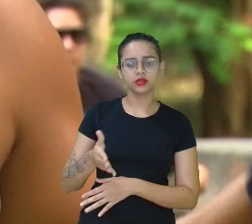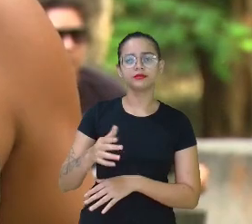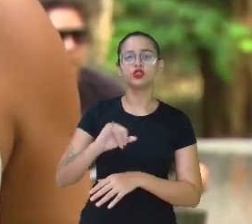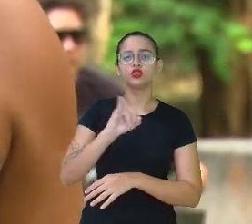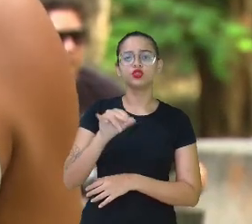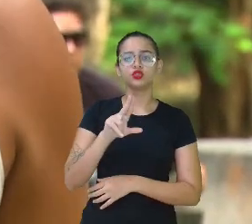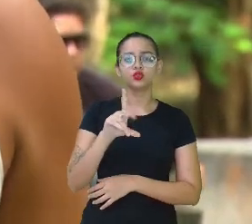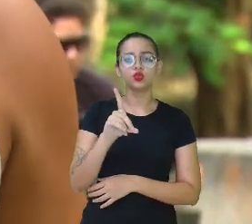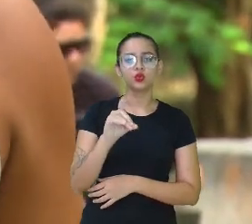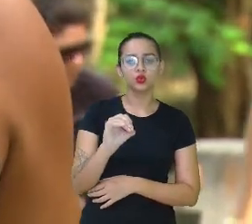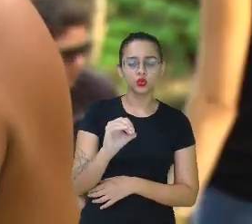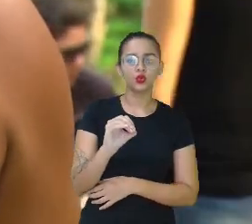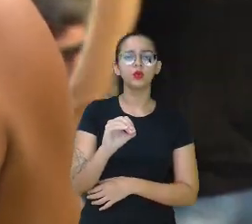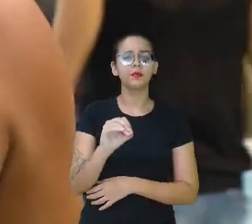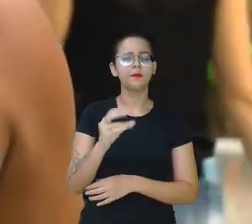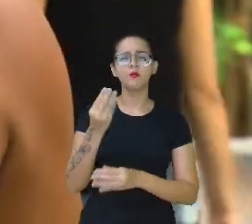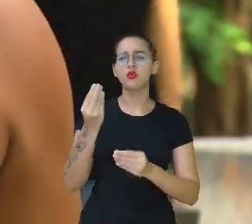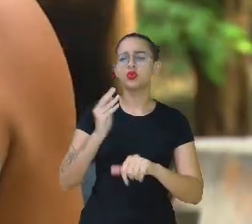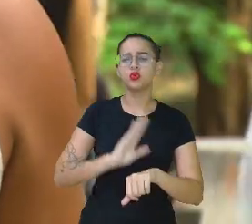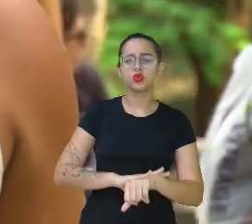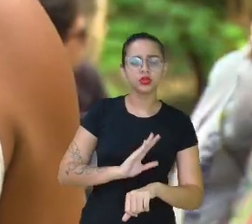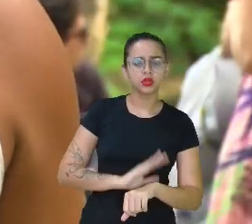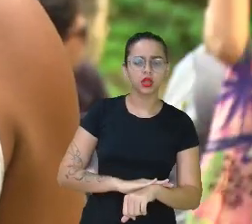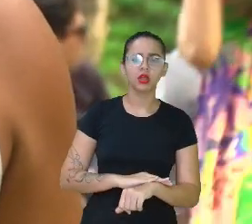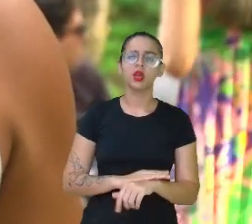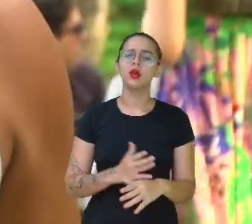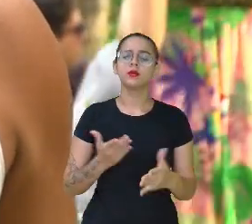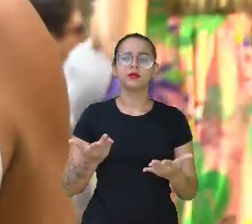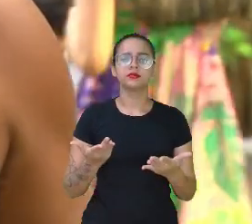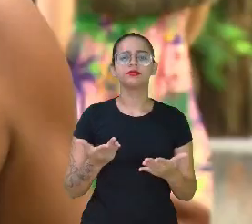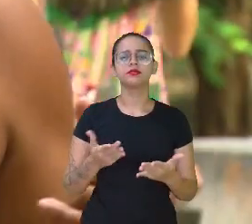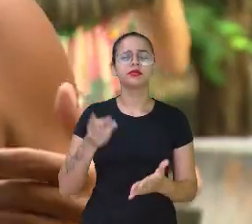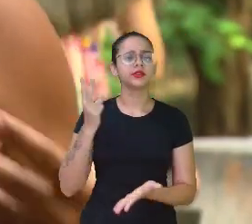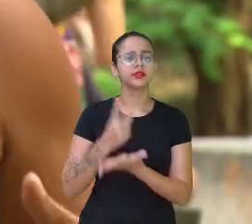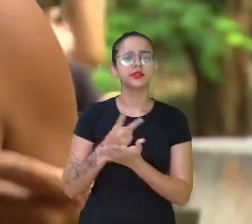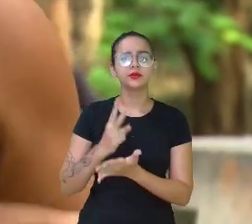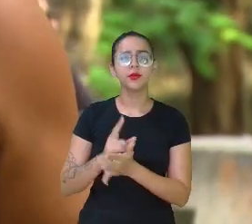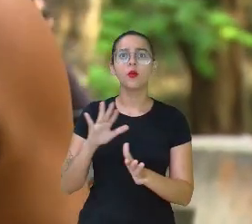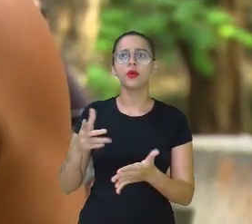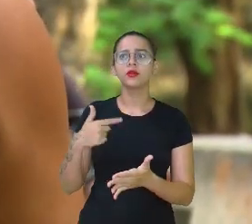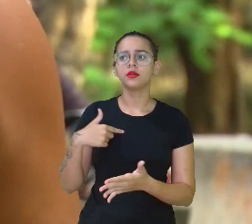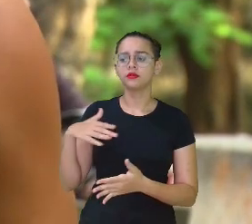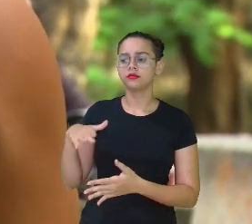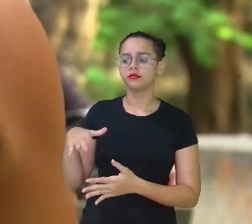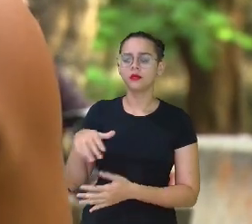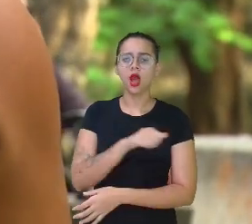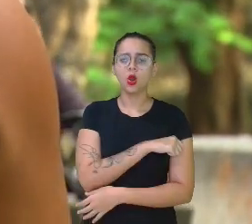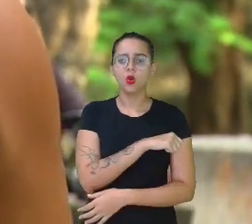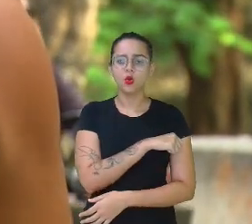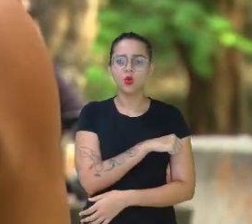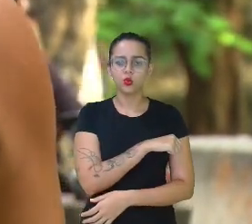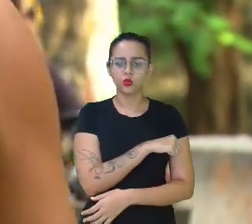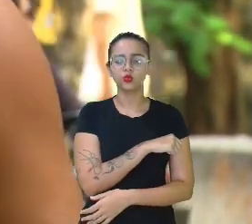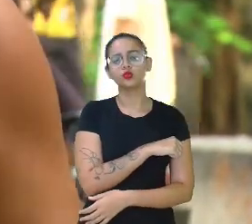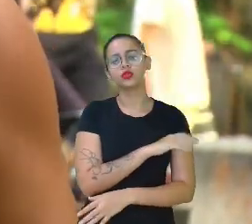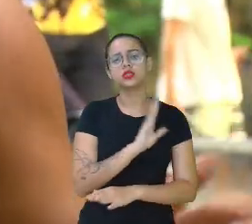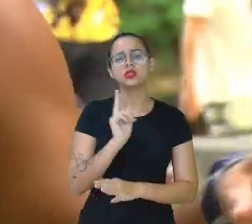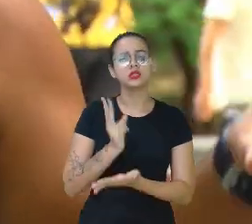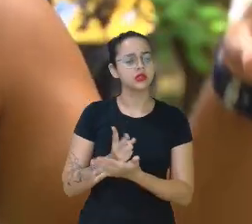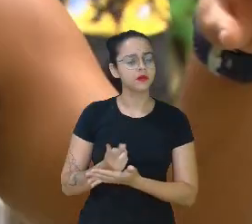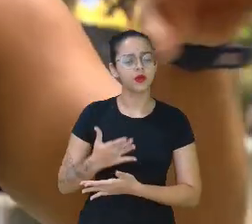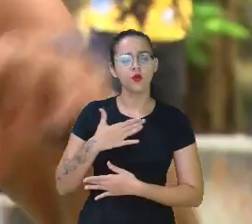pratico esporte há muito tempo. E sempre, quando eu era estudante, sempre